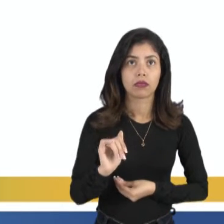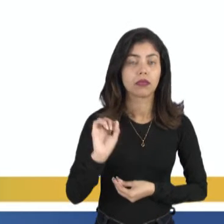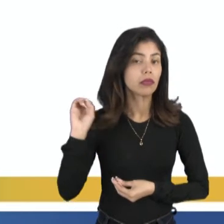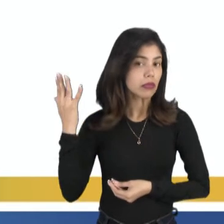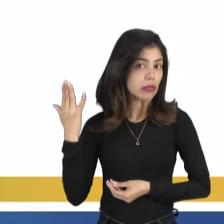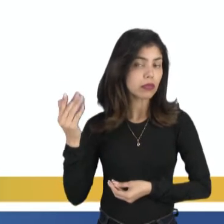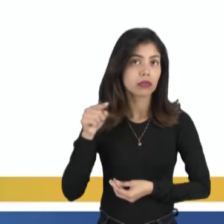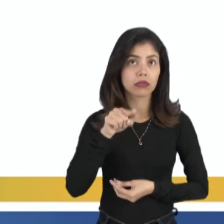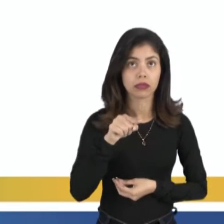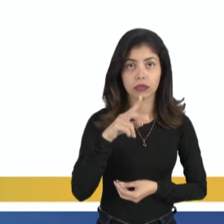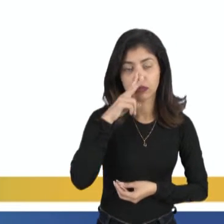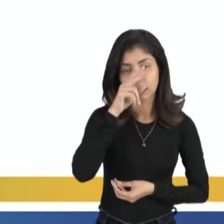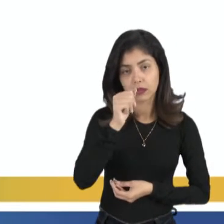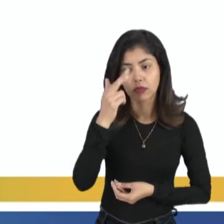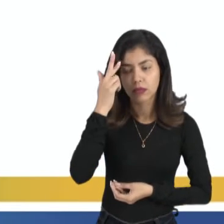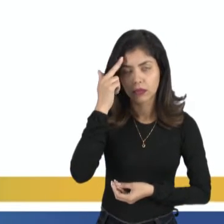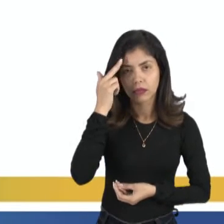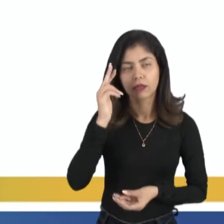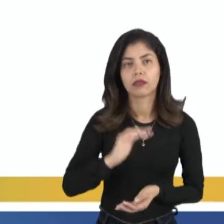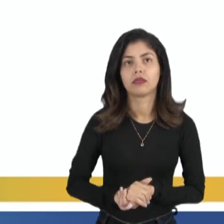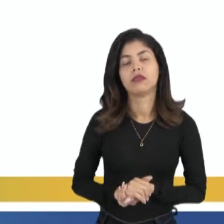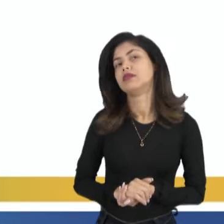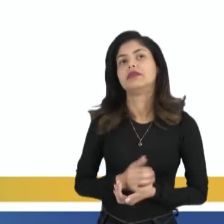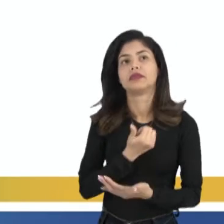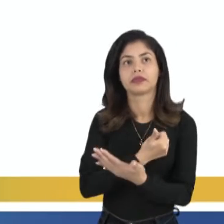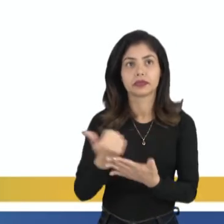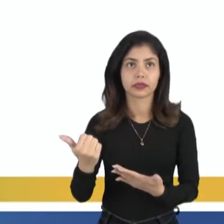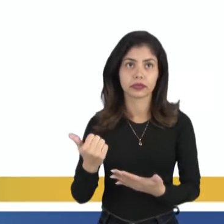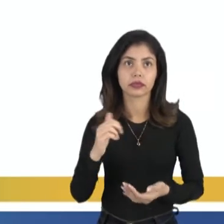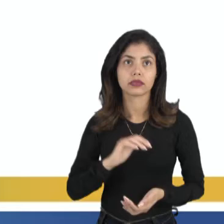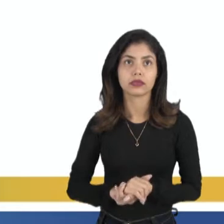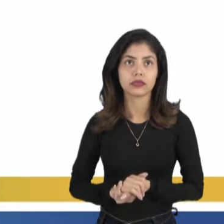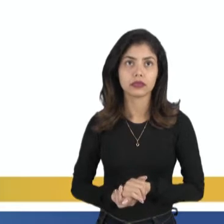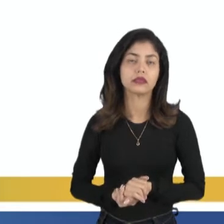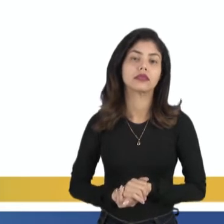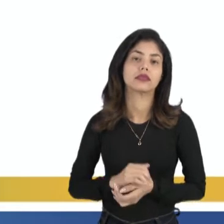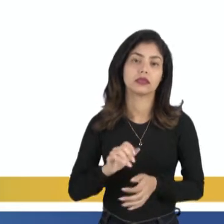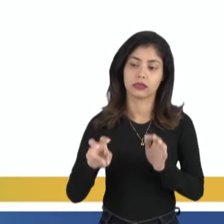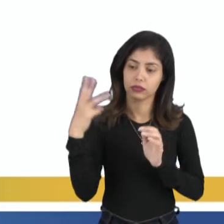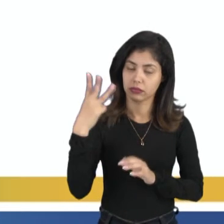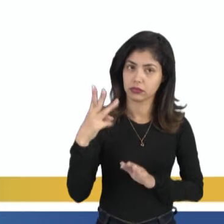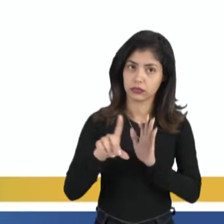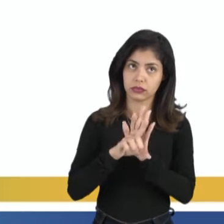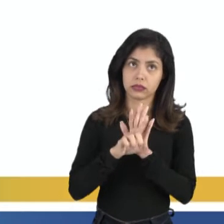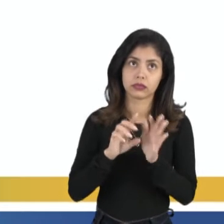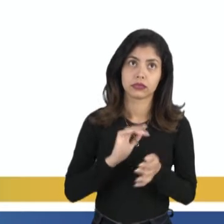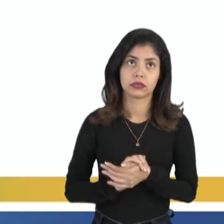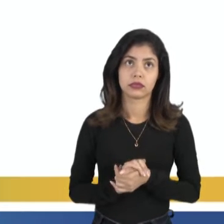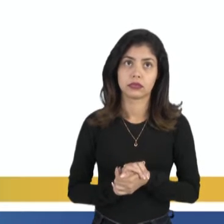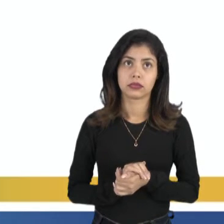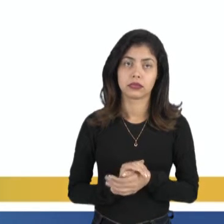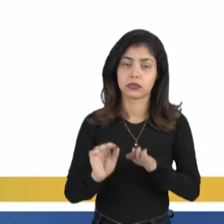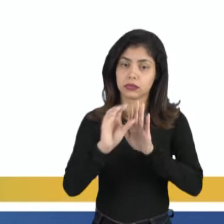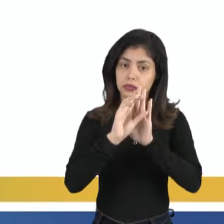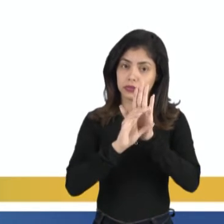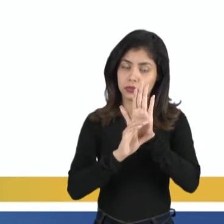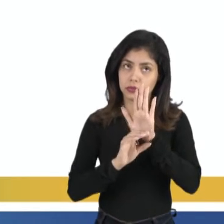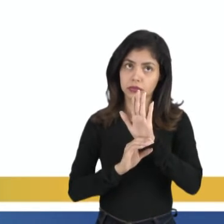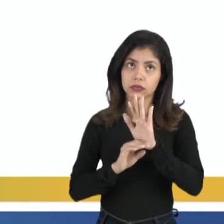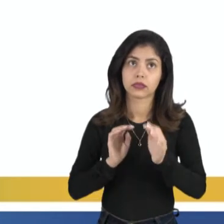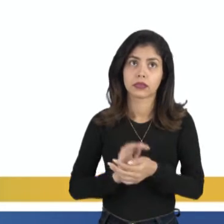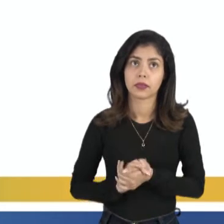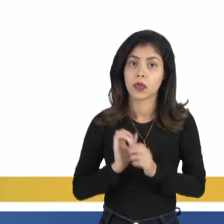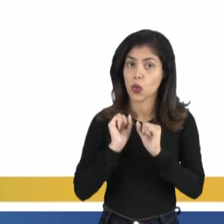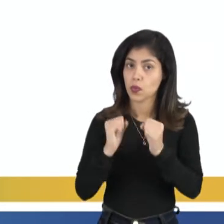caso, vai ser igual à força normal, porque é a ação, né? Isso aqui é consequência da terceira lei de Newton. As componentes do peso, na verdade, é o